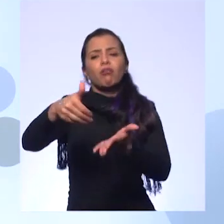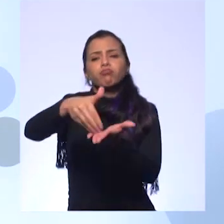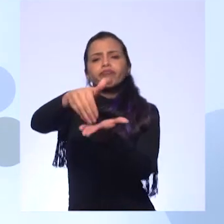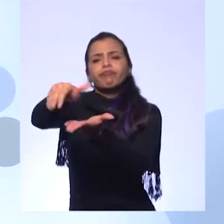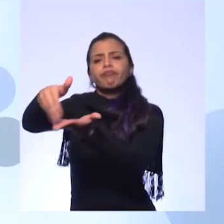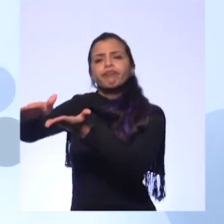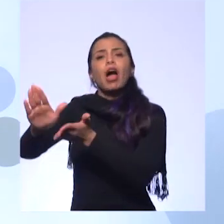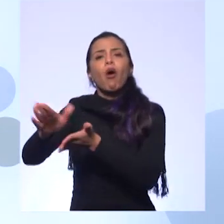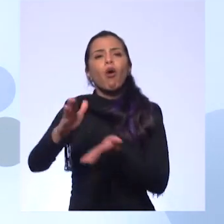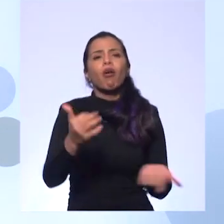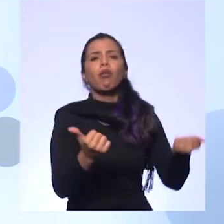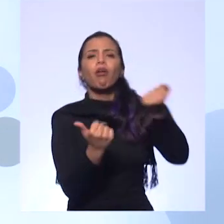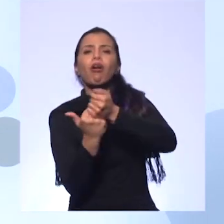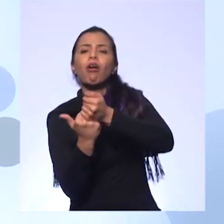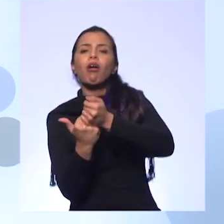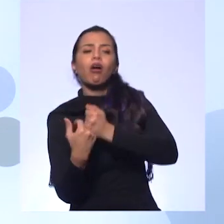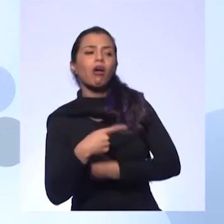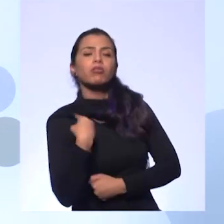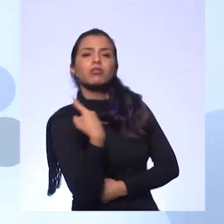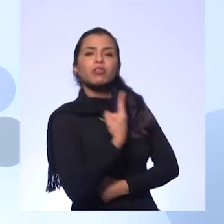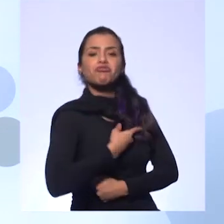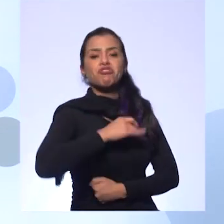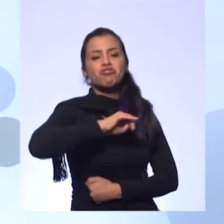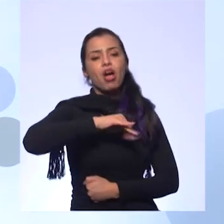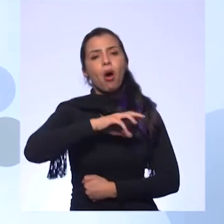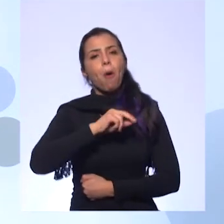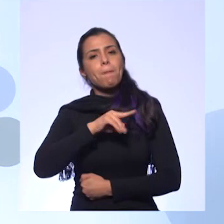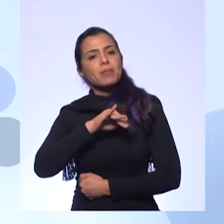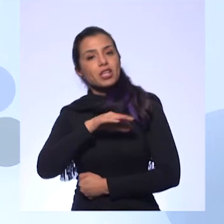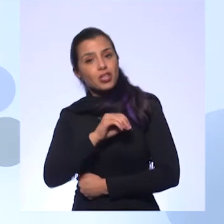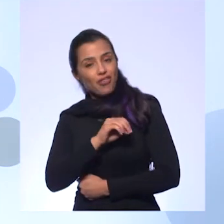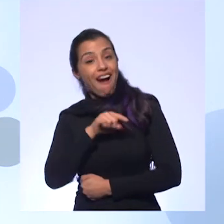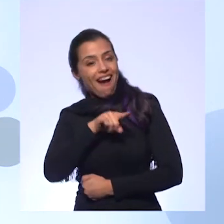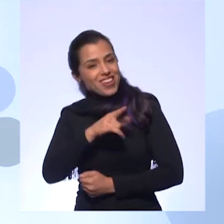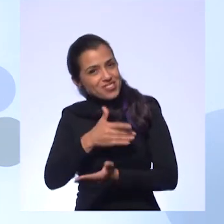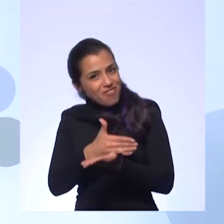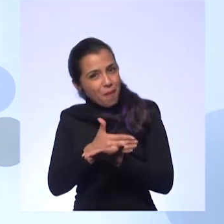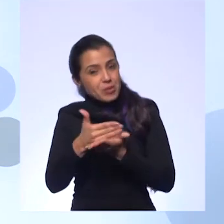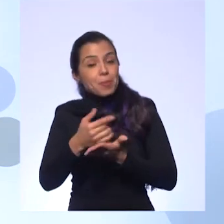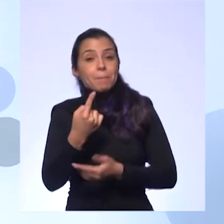são os jacobinos aqui, e o governo jacobino se inicia em